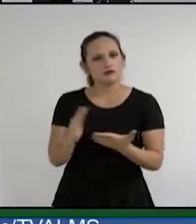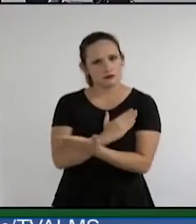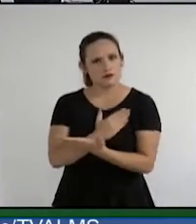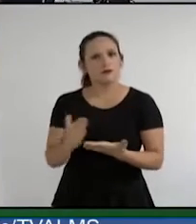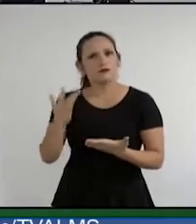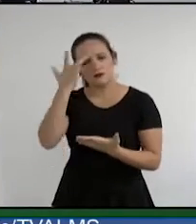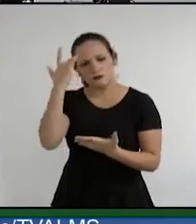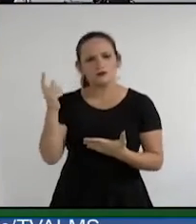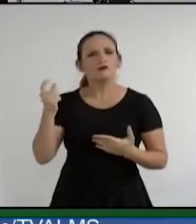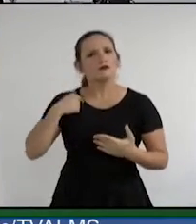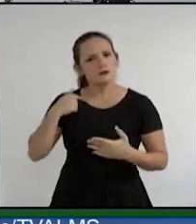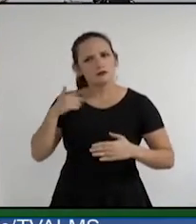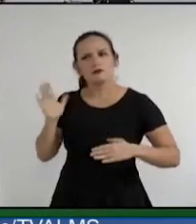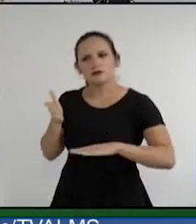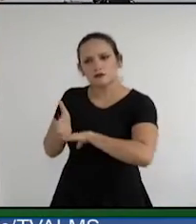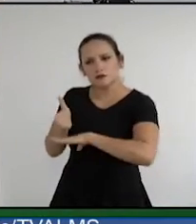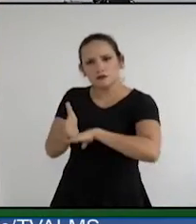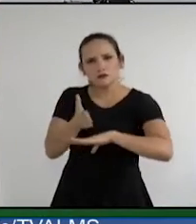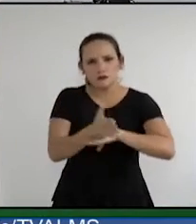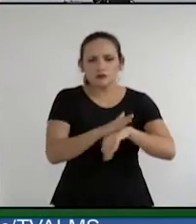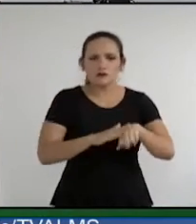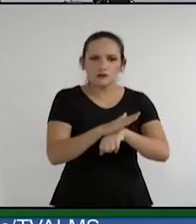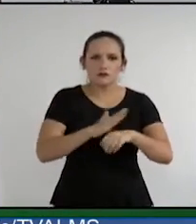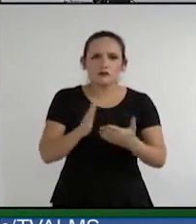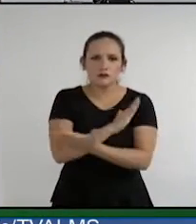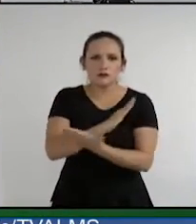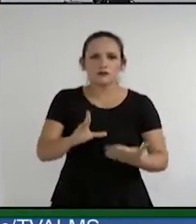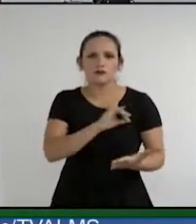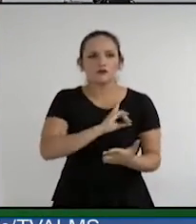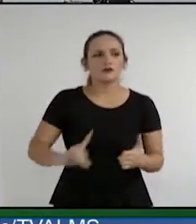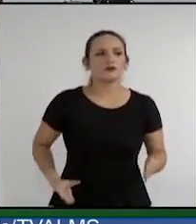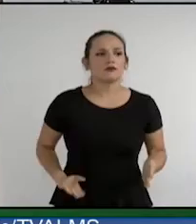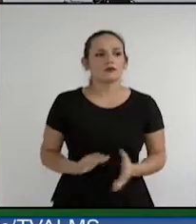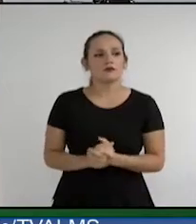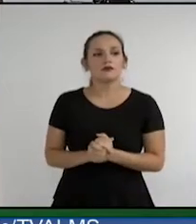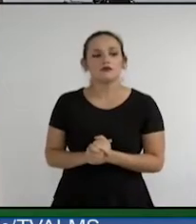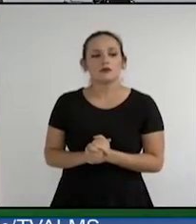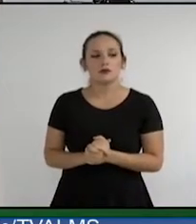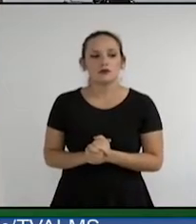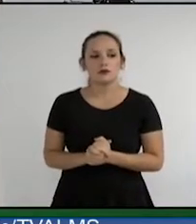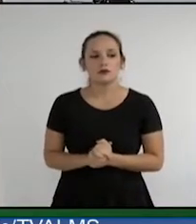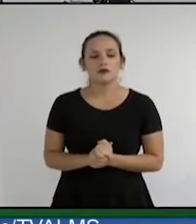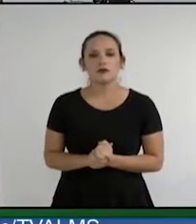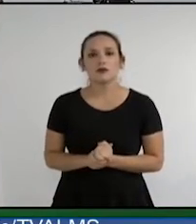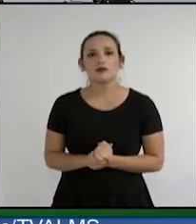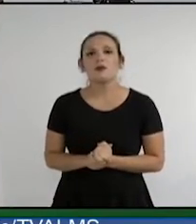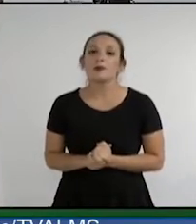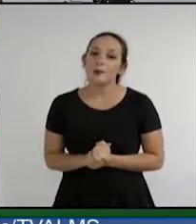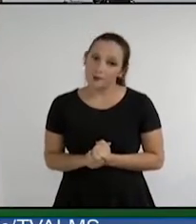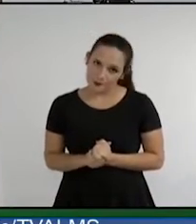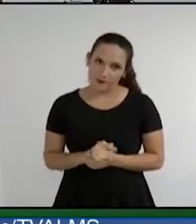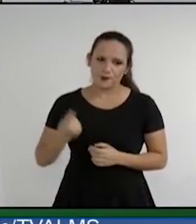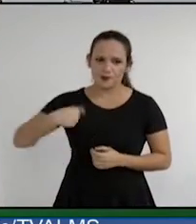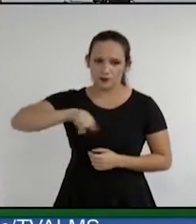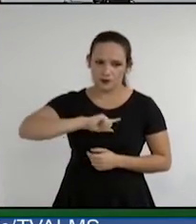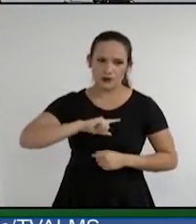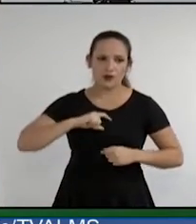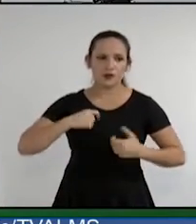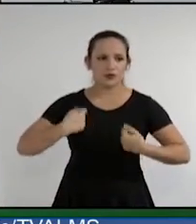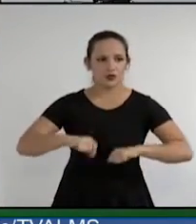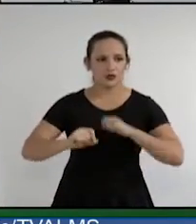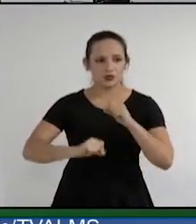vários deputados, com toda a nossa bancada, enfim, solicitando que a gente pudesse fazer com que